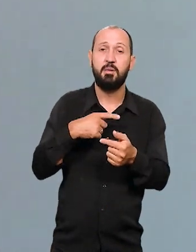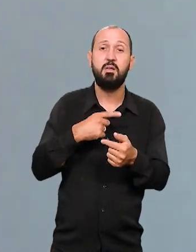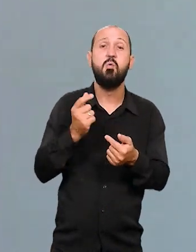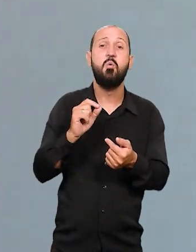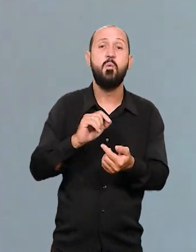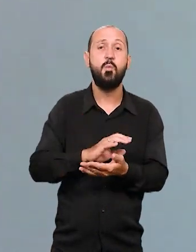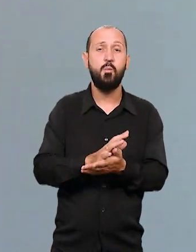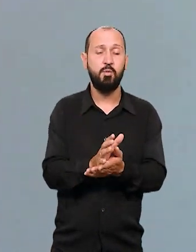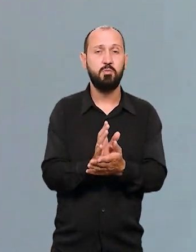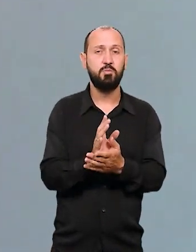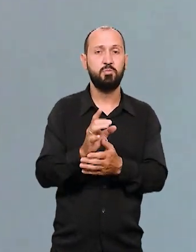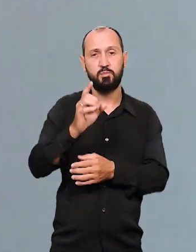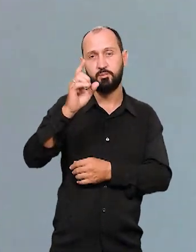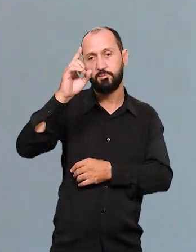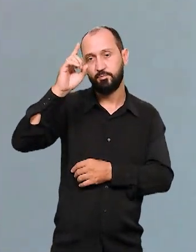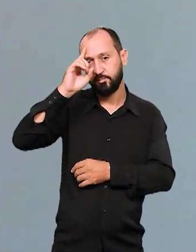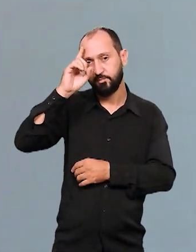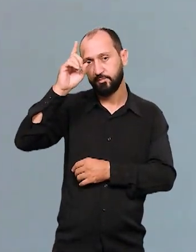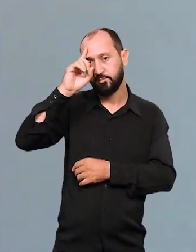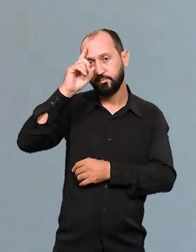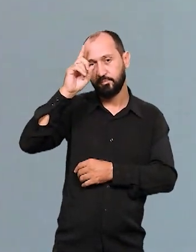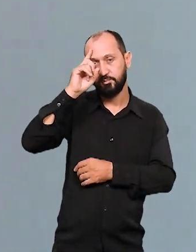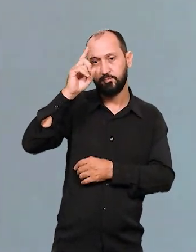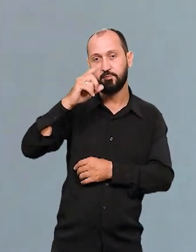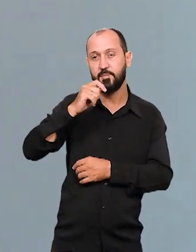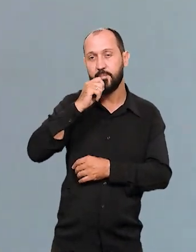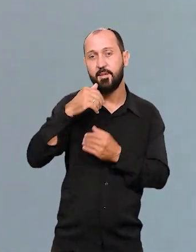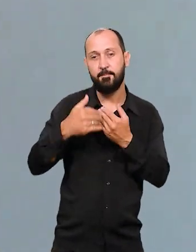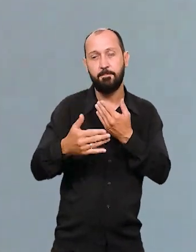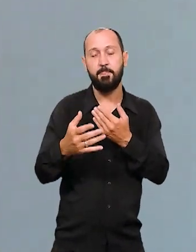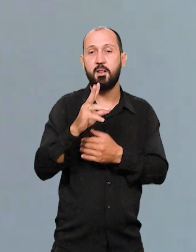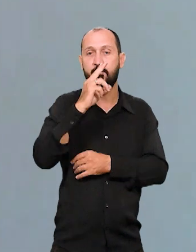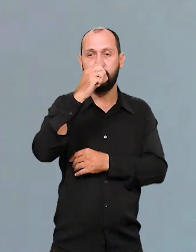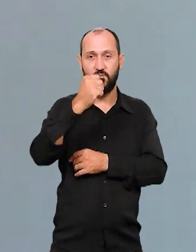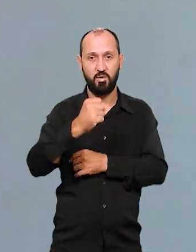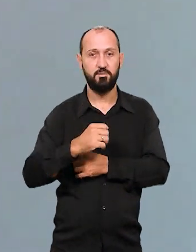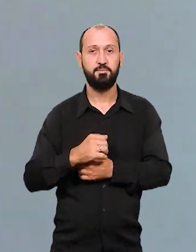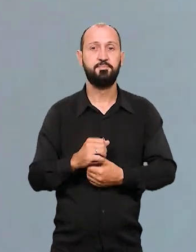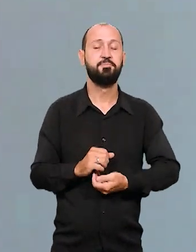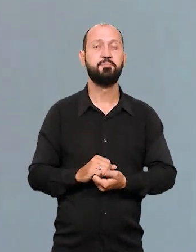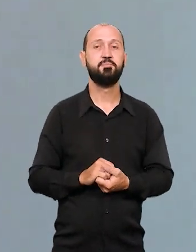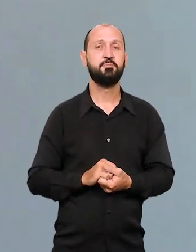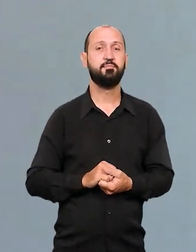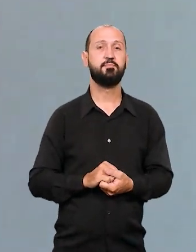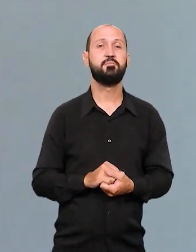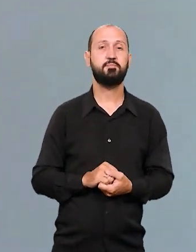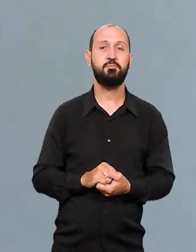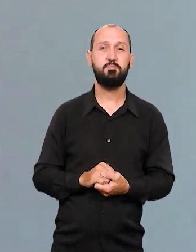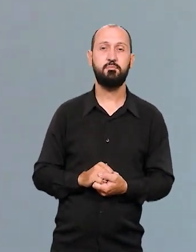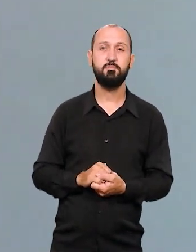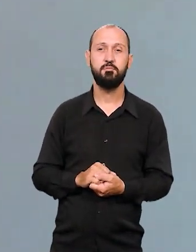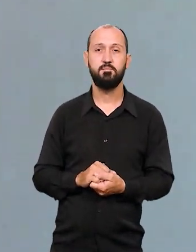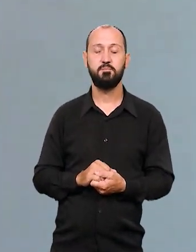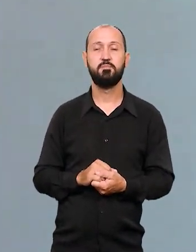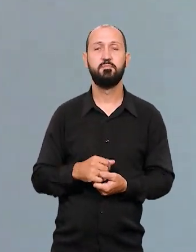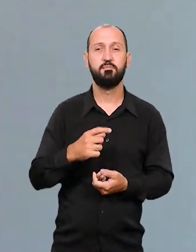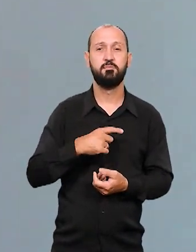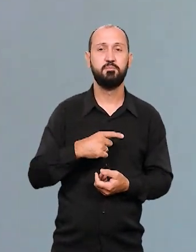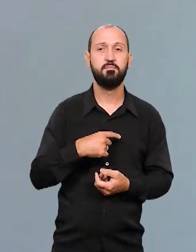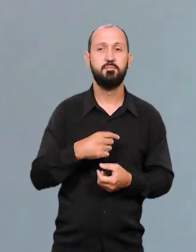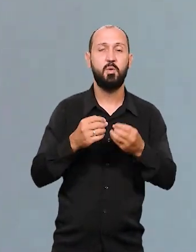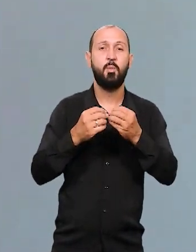para combater o preconceito, no dia a dia ele ainda aparece muito fortemente. E isso